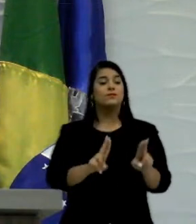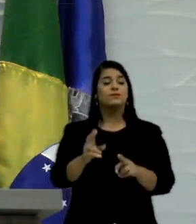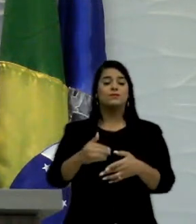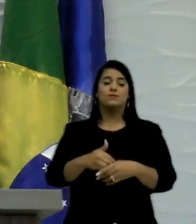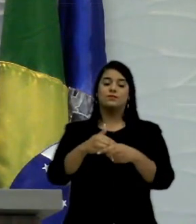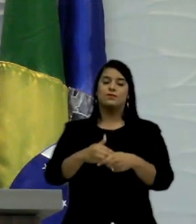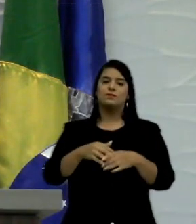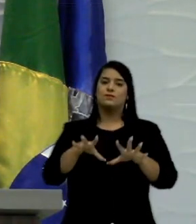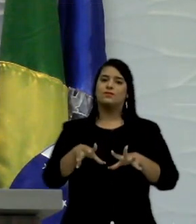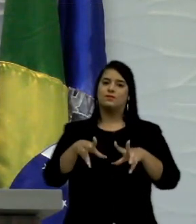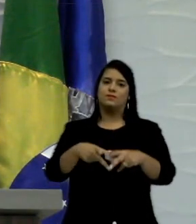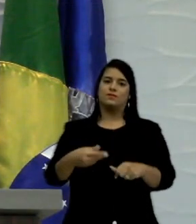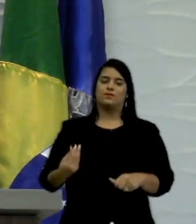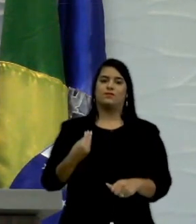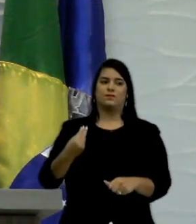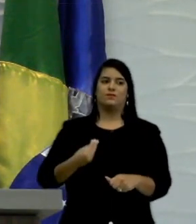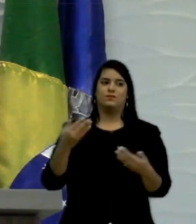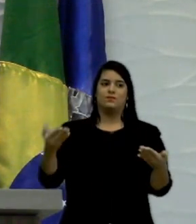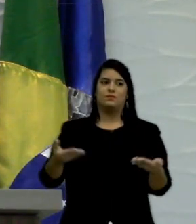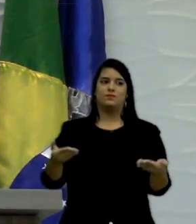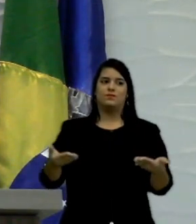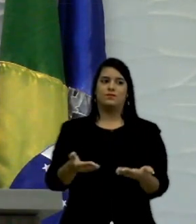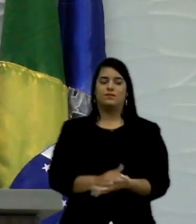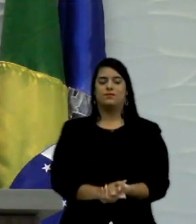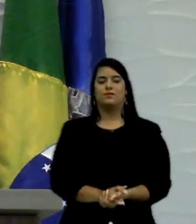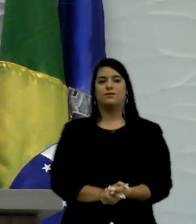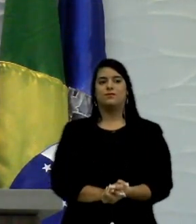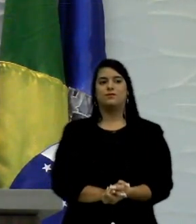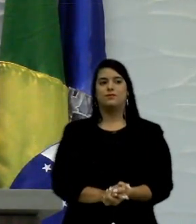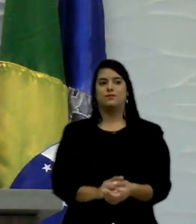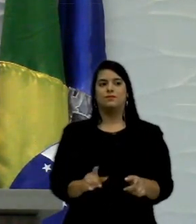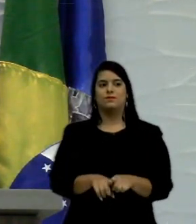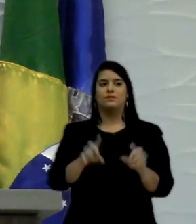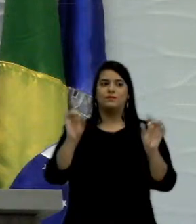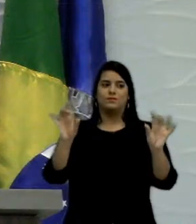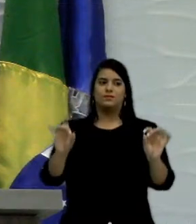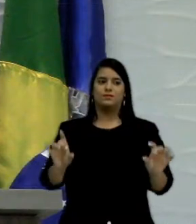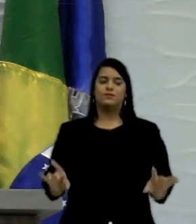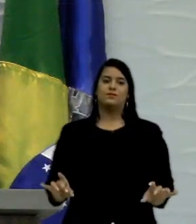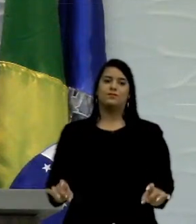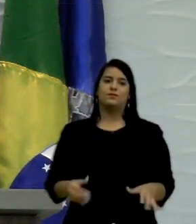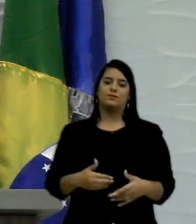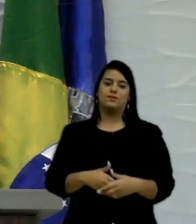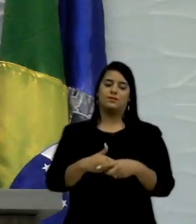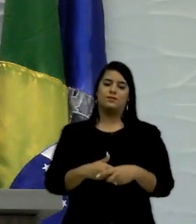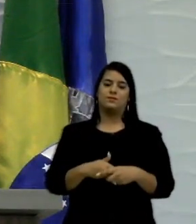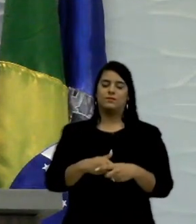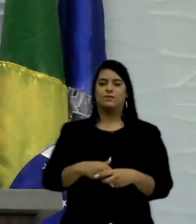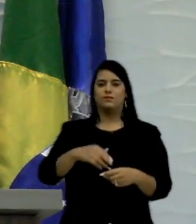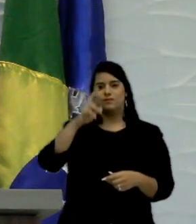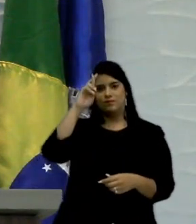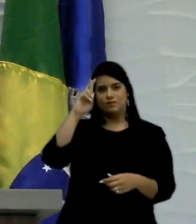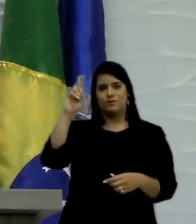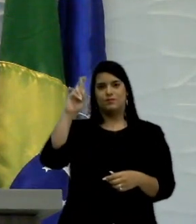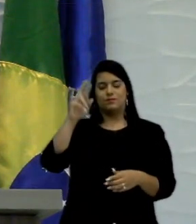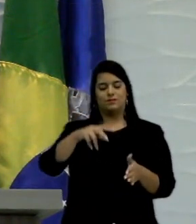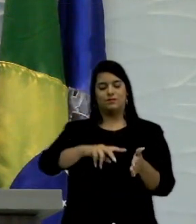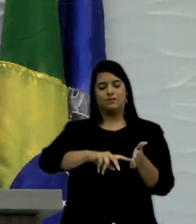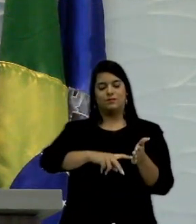demais aqui presentes. Quero também, de forma especial, saudar todos os nossos diretores do nosso